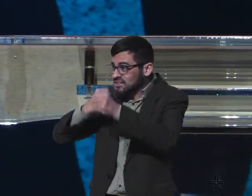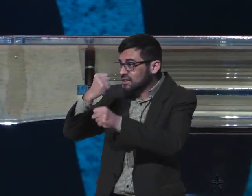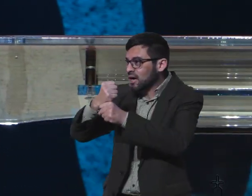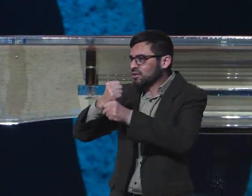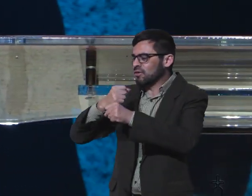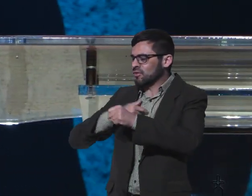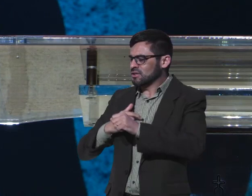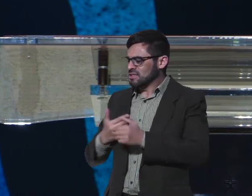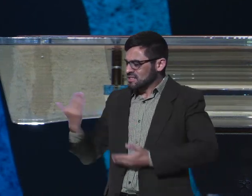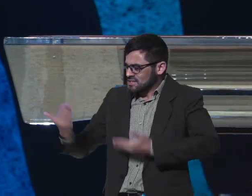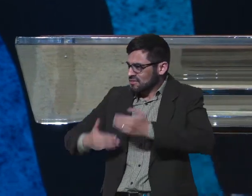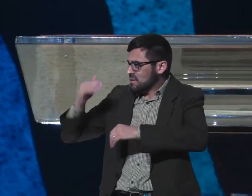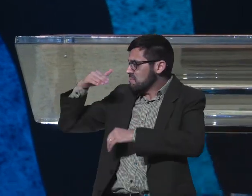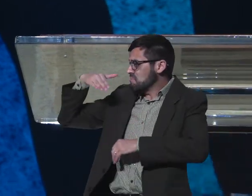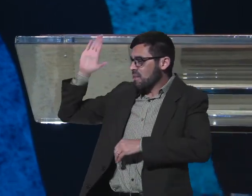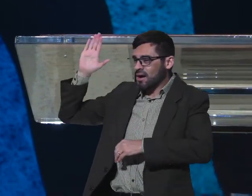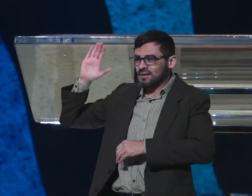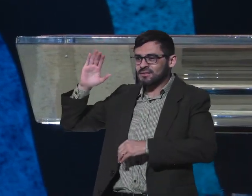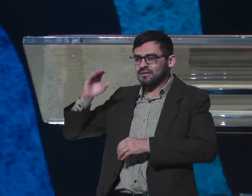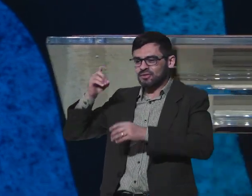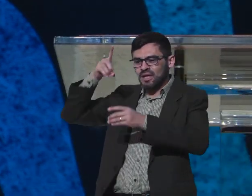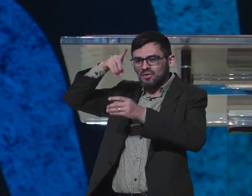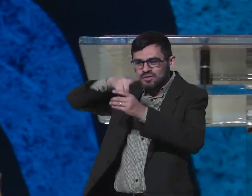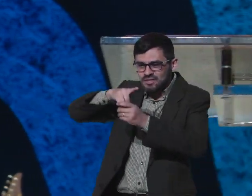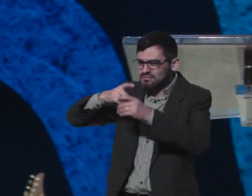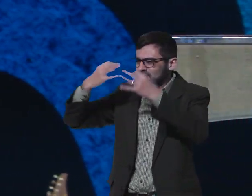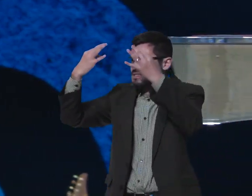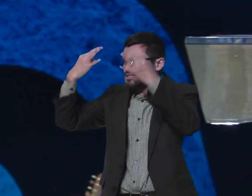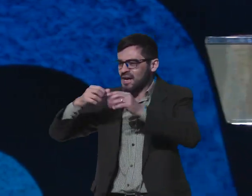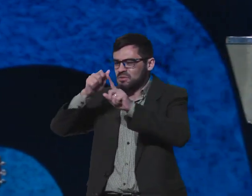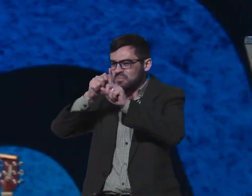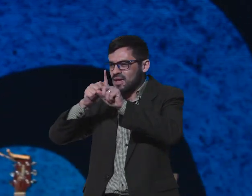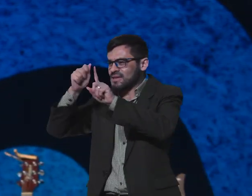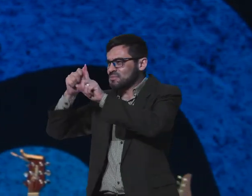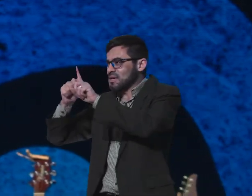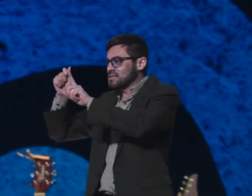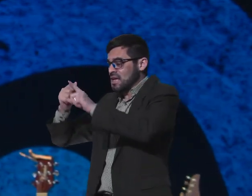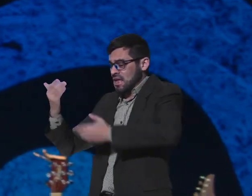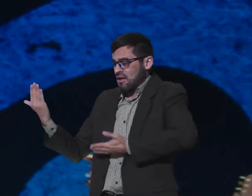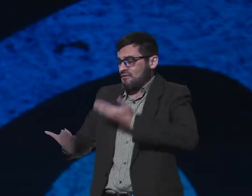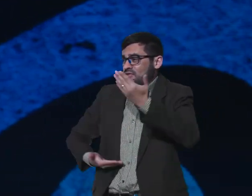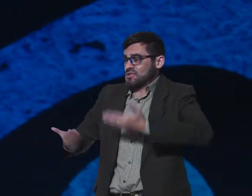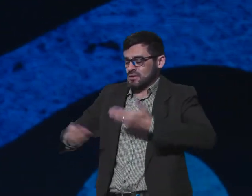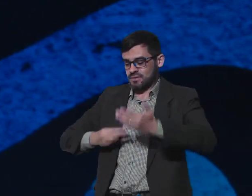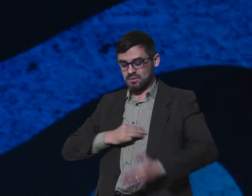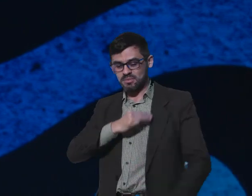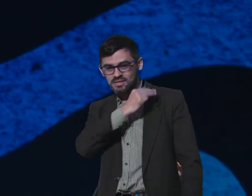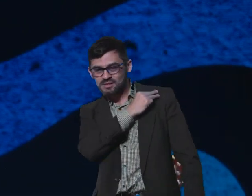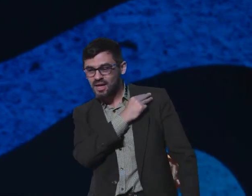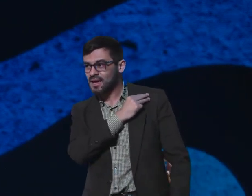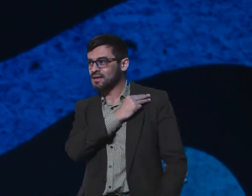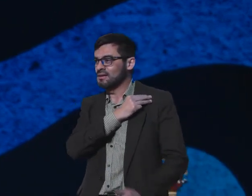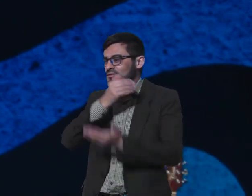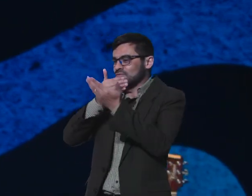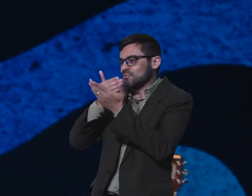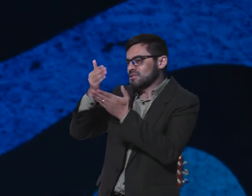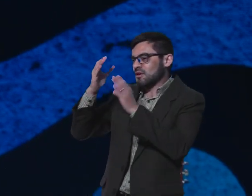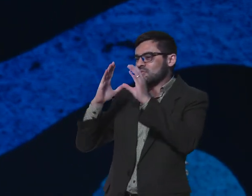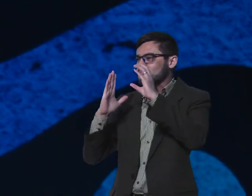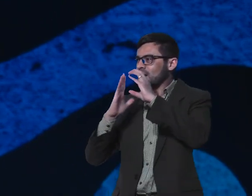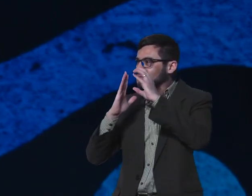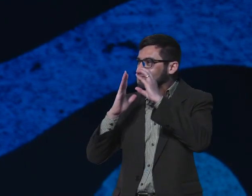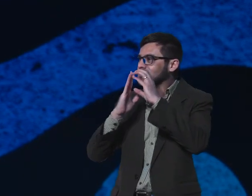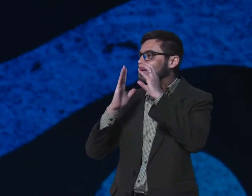dedicar mais, eu vou entregar o meu dízimo direitinho, eu vou servir no ministério, eu vou abrir uma